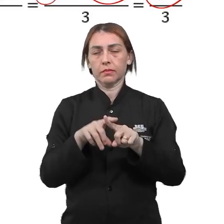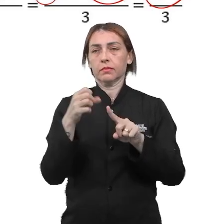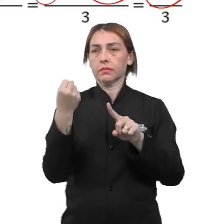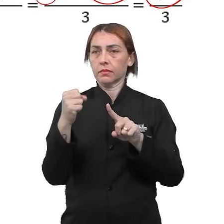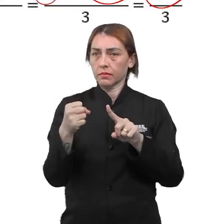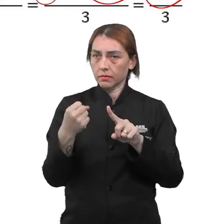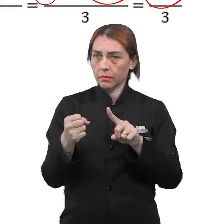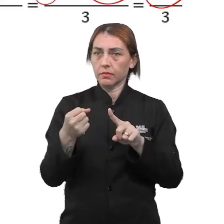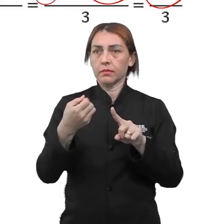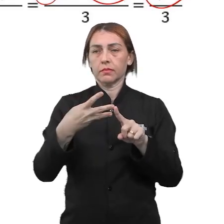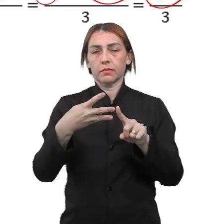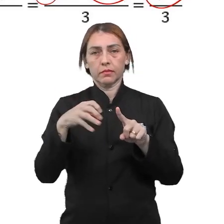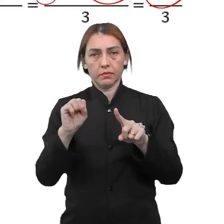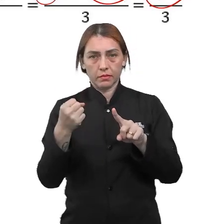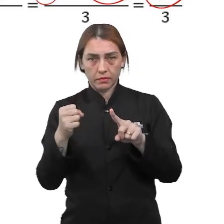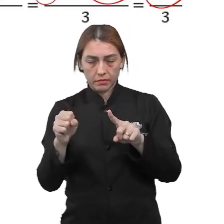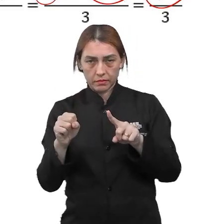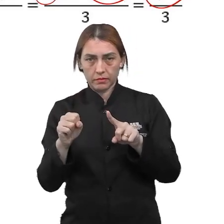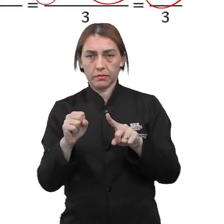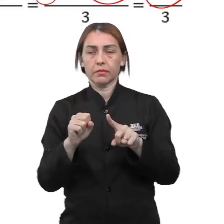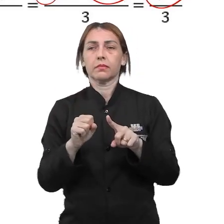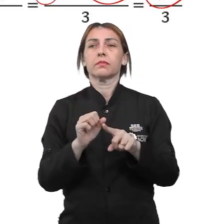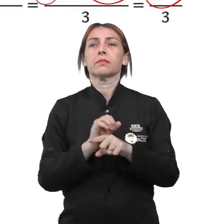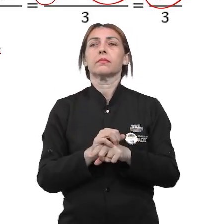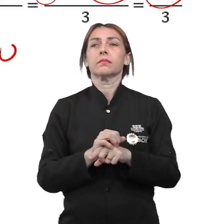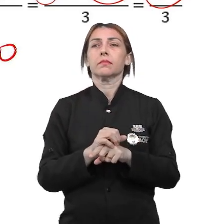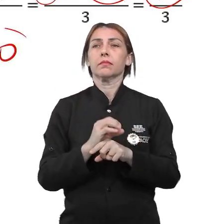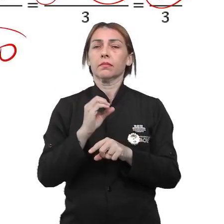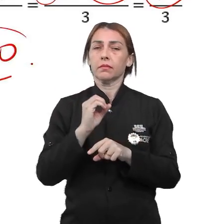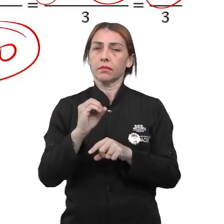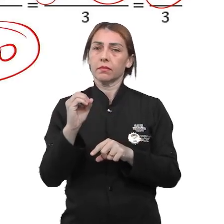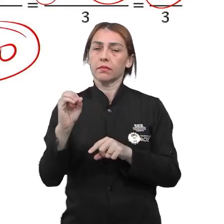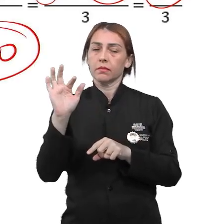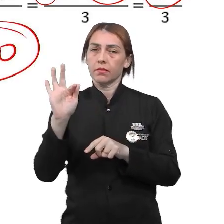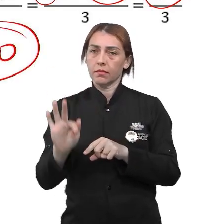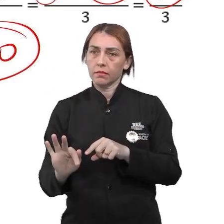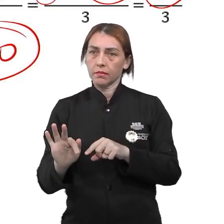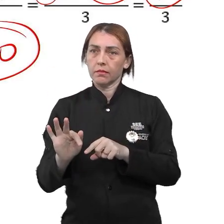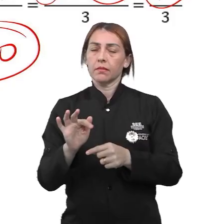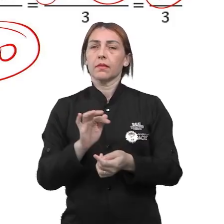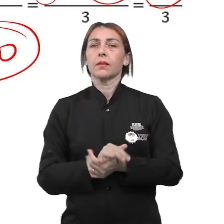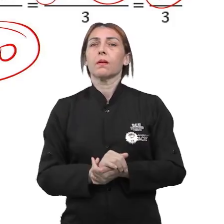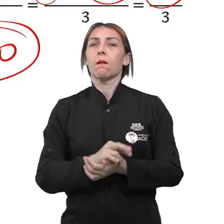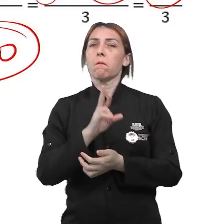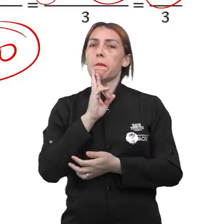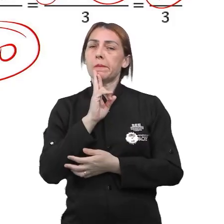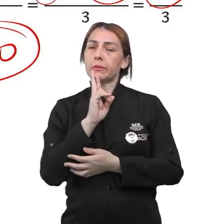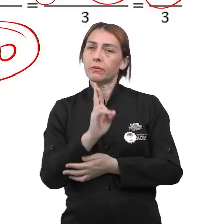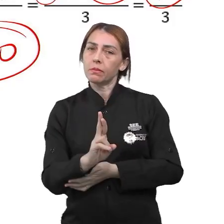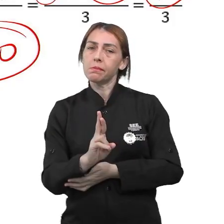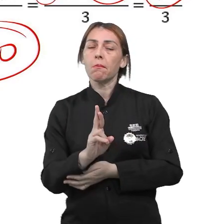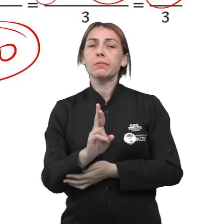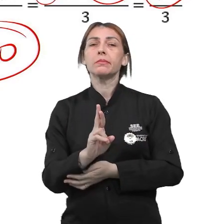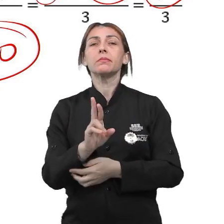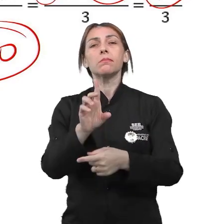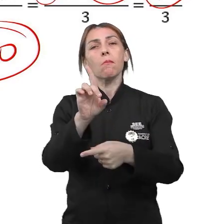8, vai dar 48, e acrescenta os 2 zeros ao final. Pronto, aí eu cheguei no valor de